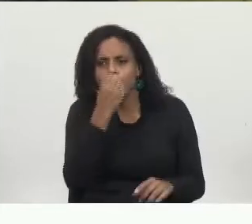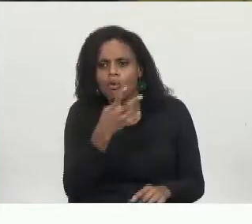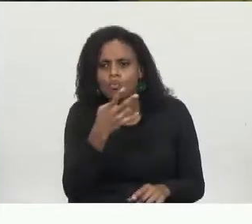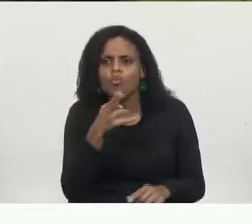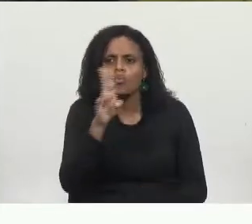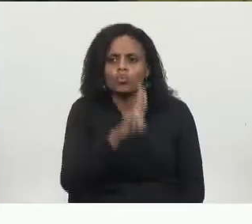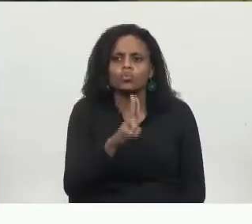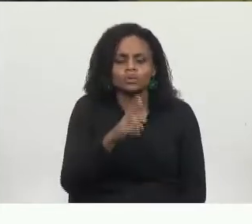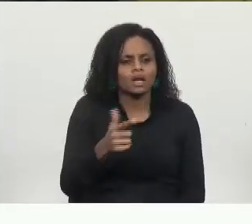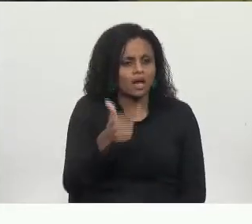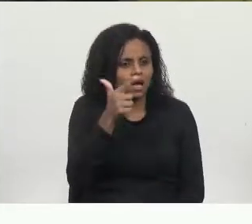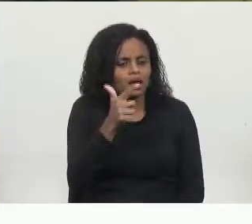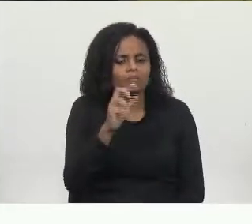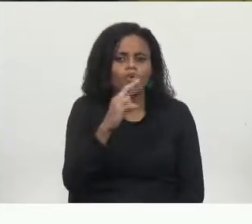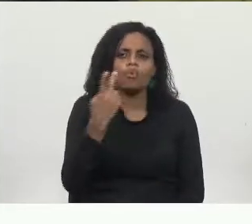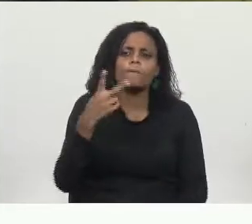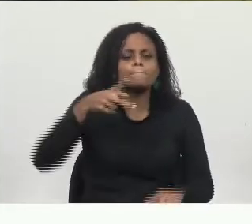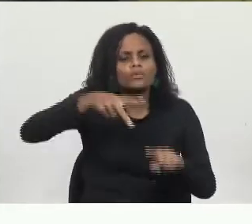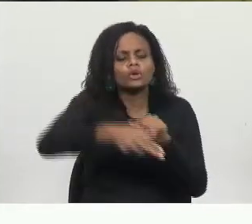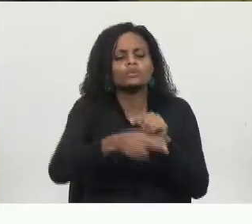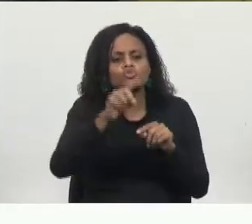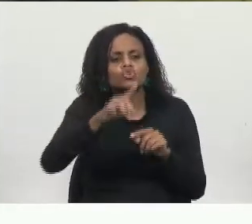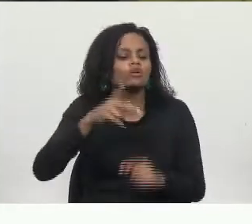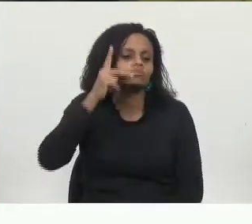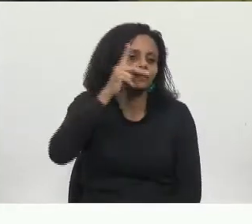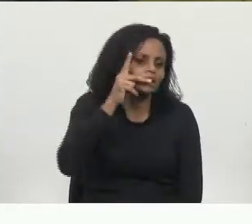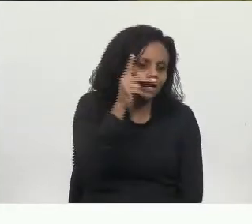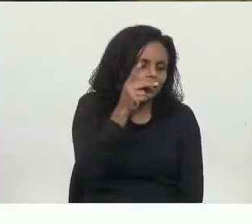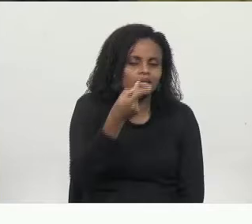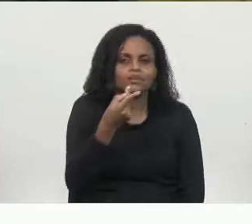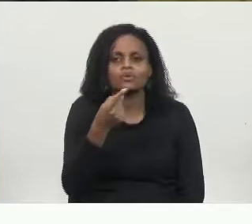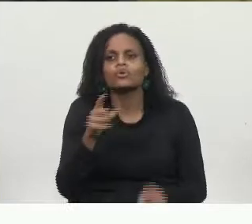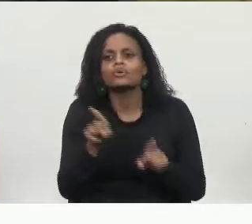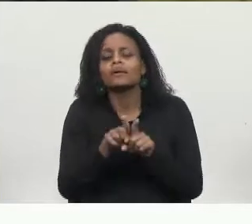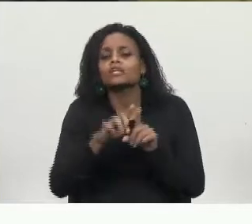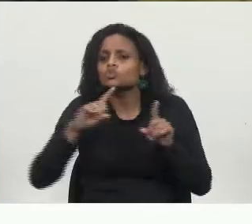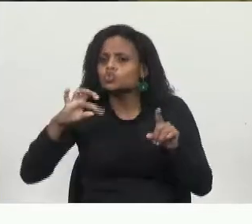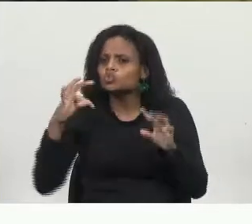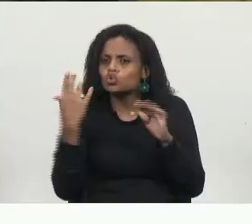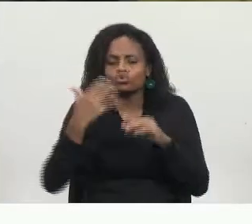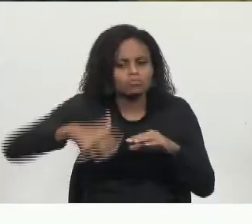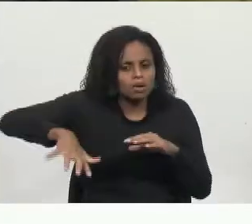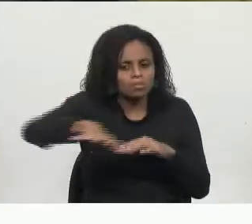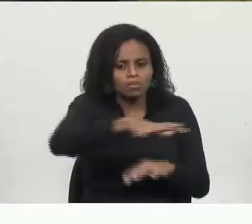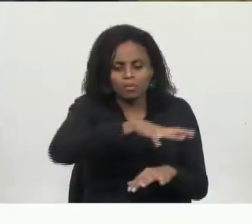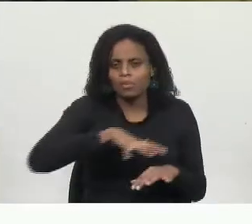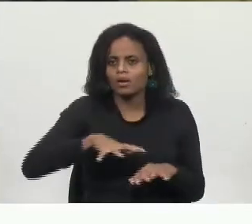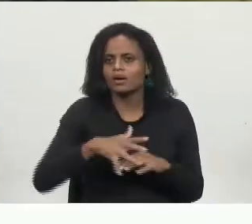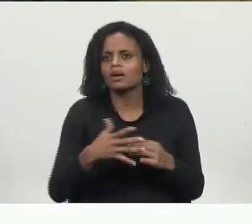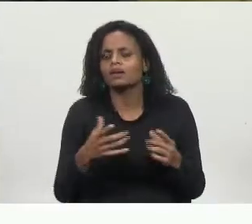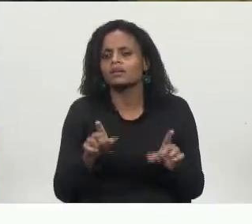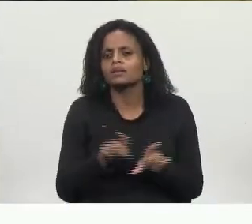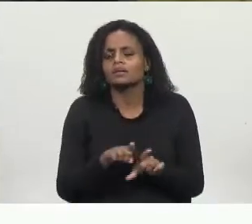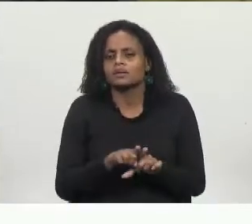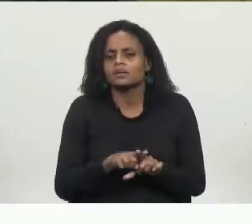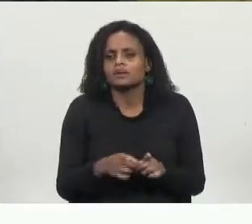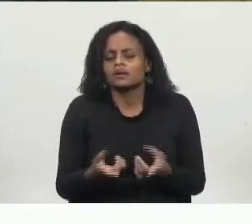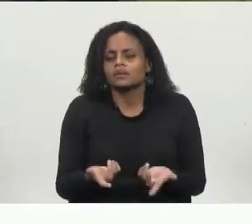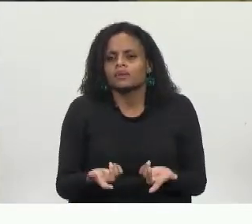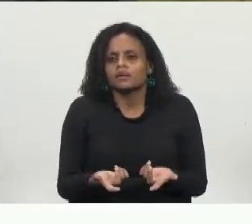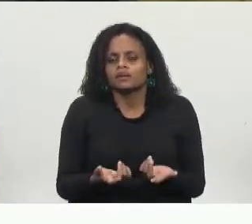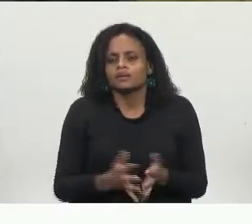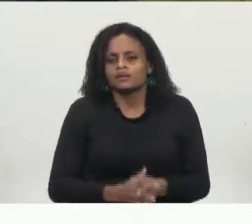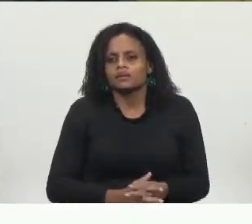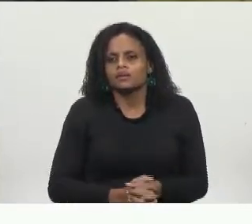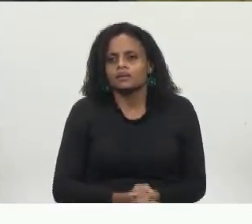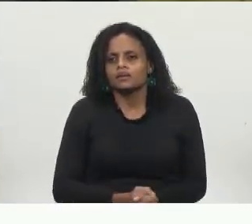essa proibição tem que ser só no plenário, se ele acha que essa proibição tem que ser na toda a Assembleia Legislativa, incluindo as suas